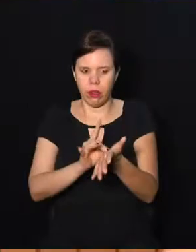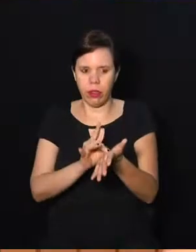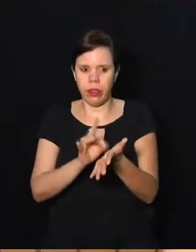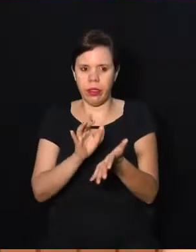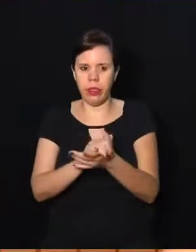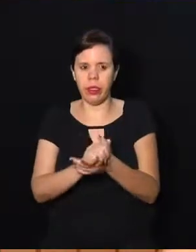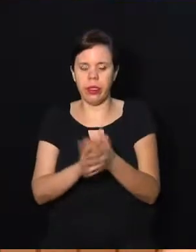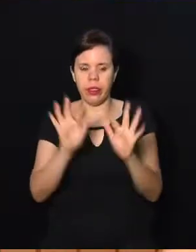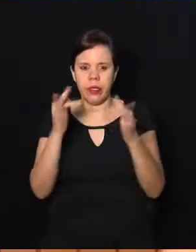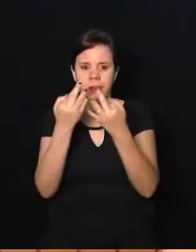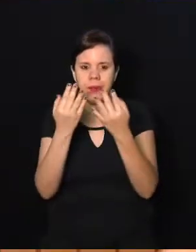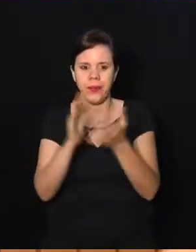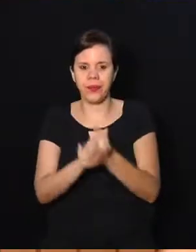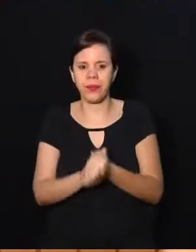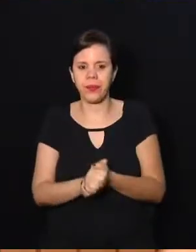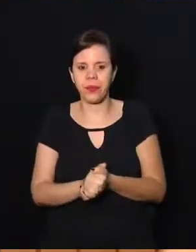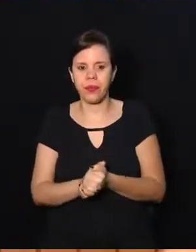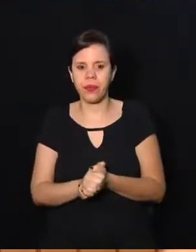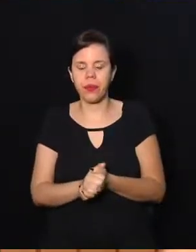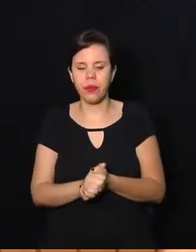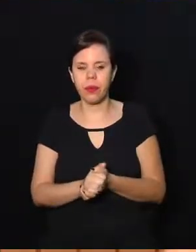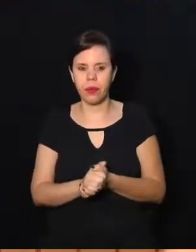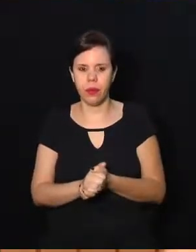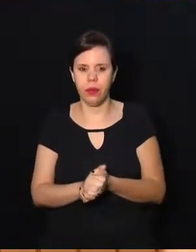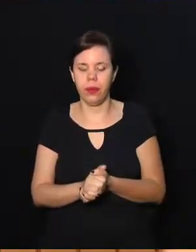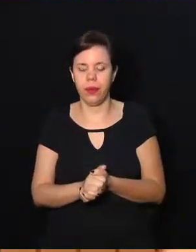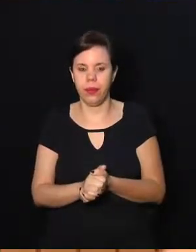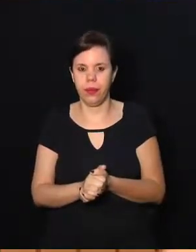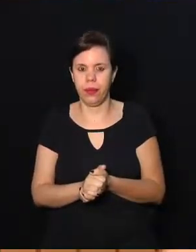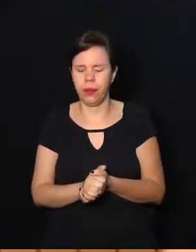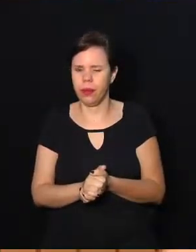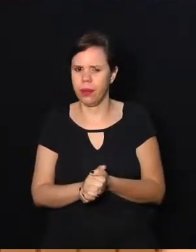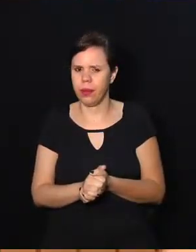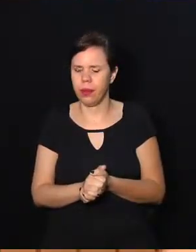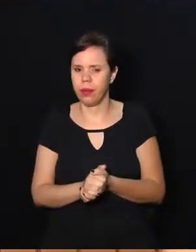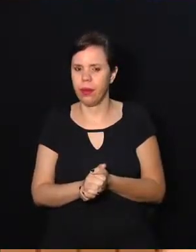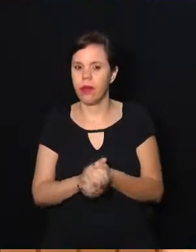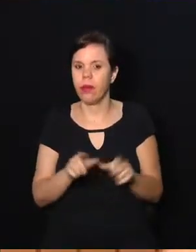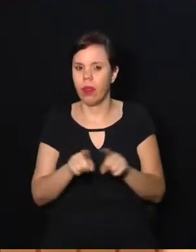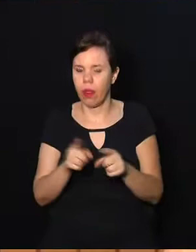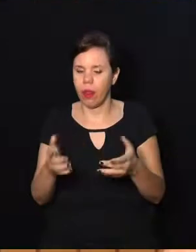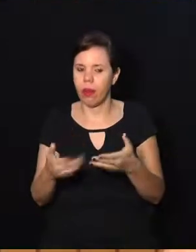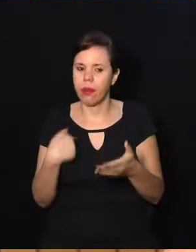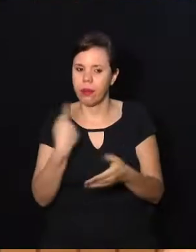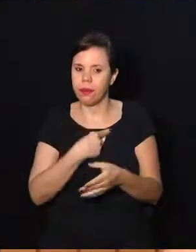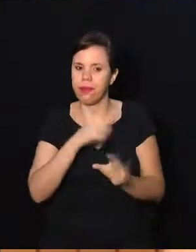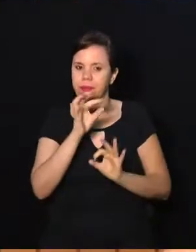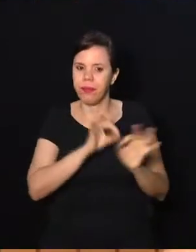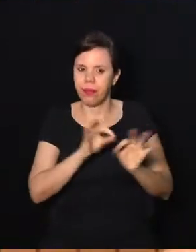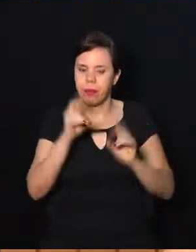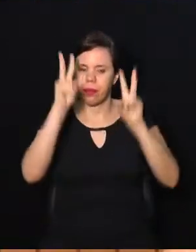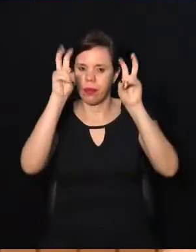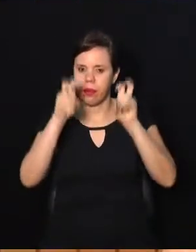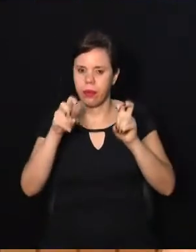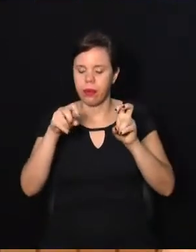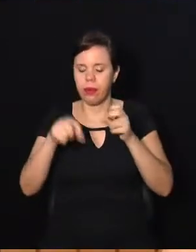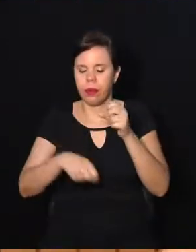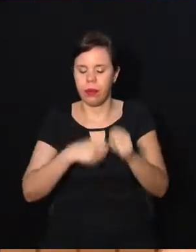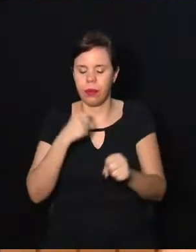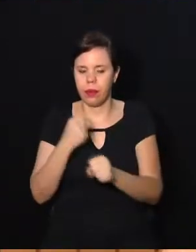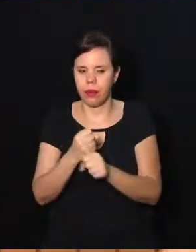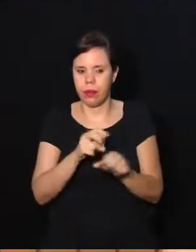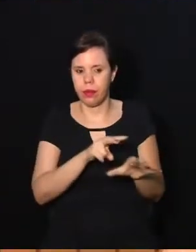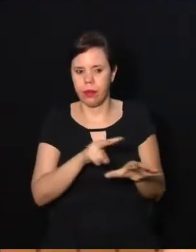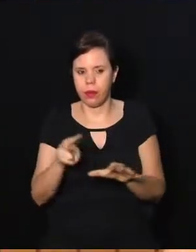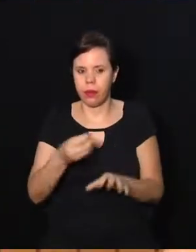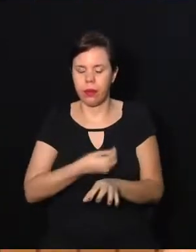da família, né? Uma valorização da família, para que possamos, como propunha o tema deste ano, da Semana